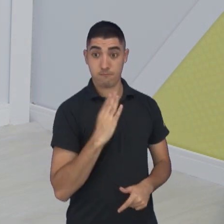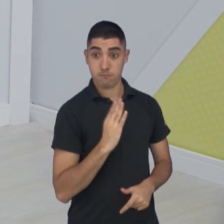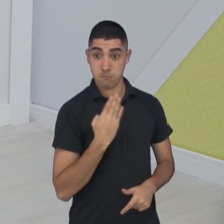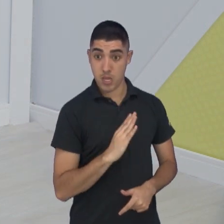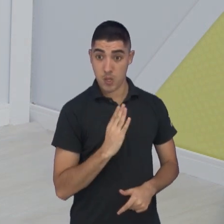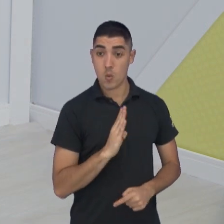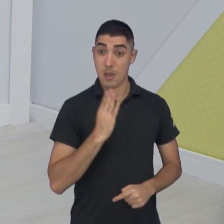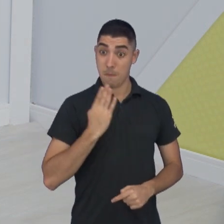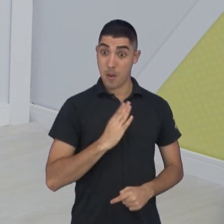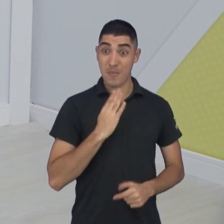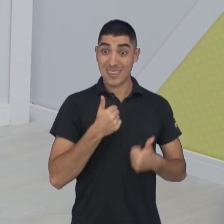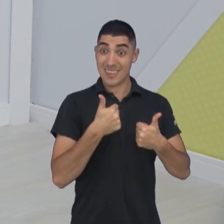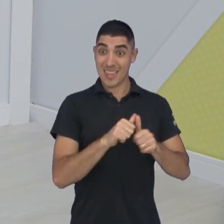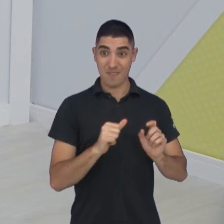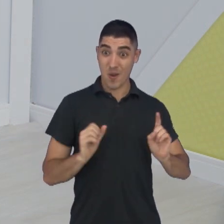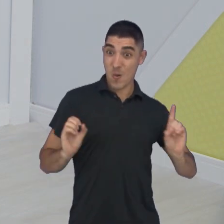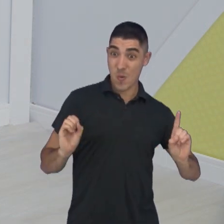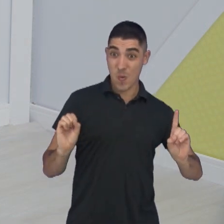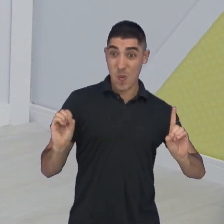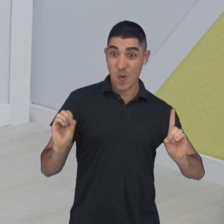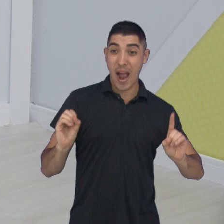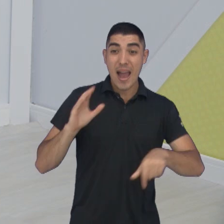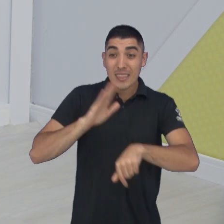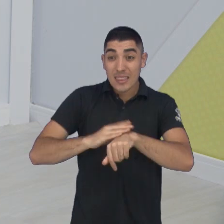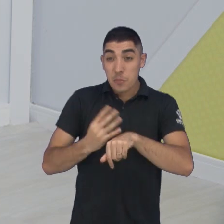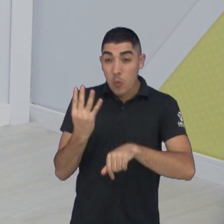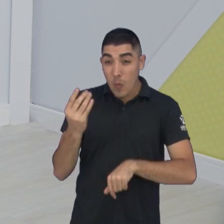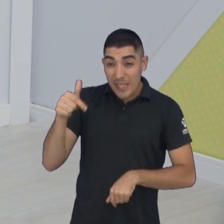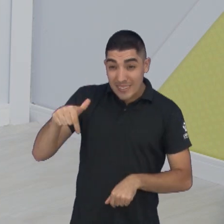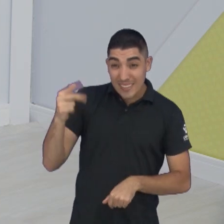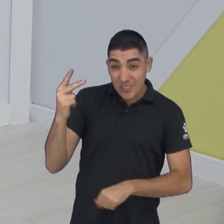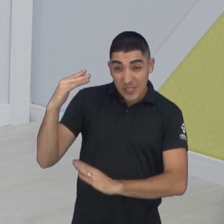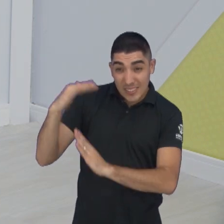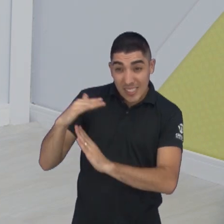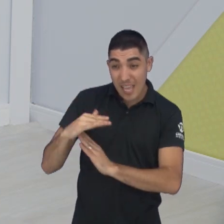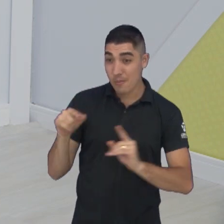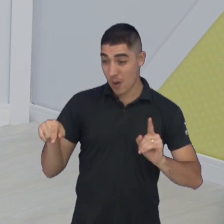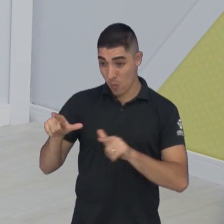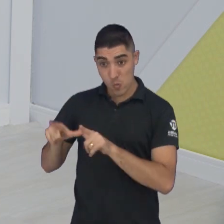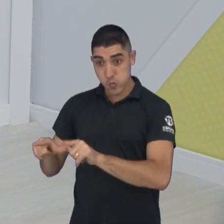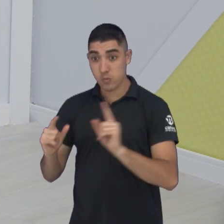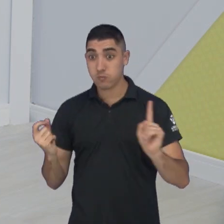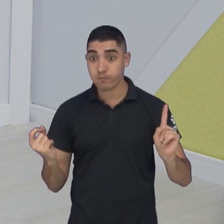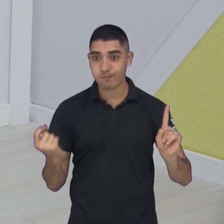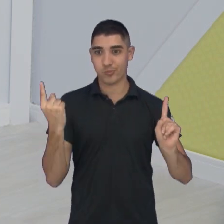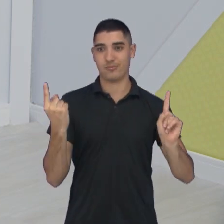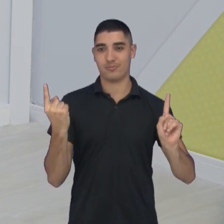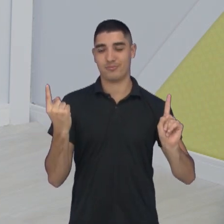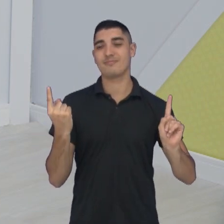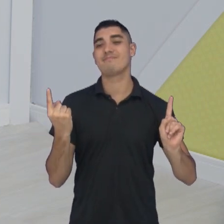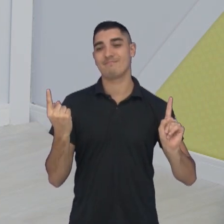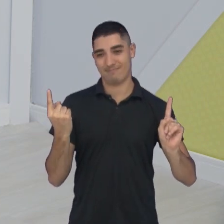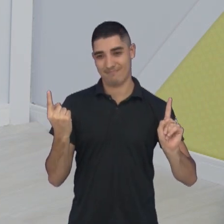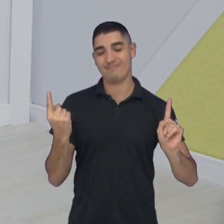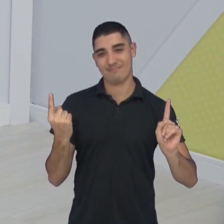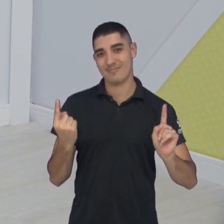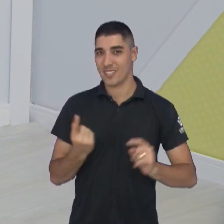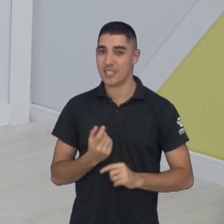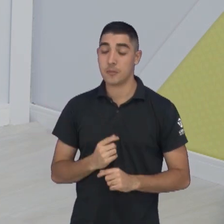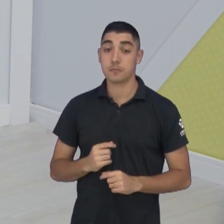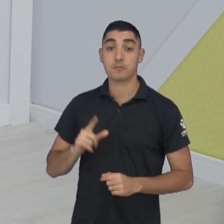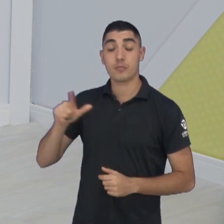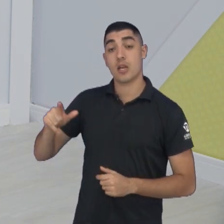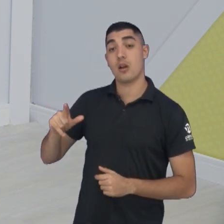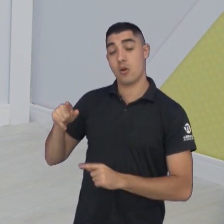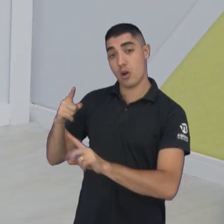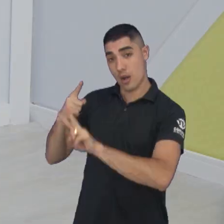Bento vencia o jogo e ia ser líder da competição até os 47 do segundo tempo, quando o Noroeste acabou empatando. Aí foi bom pro São José. Capivariano perdeu em